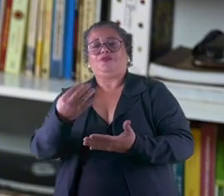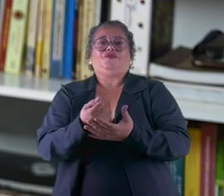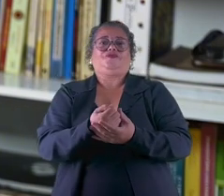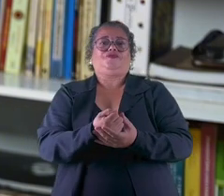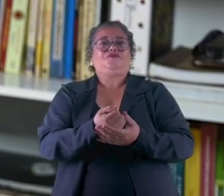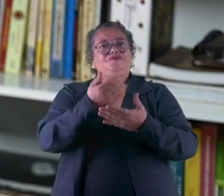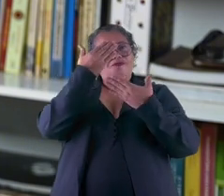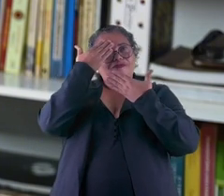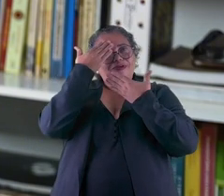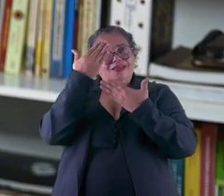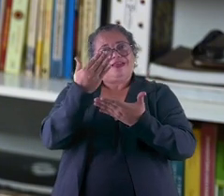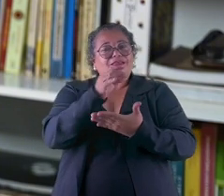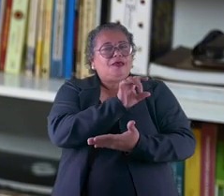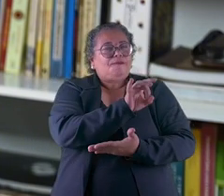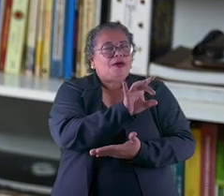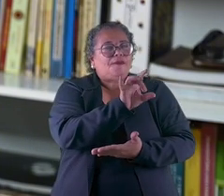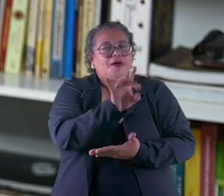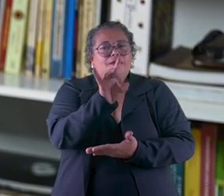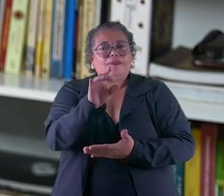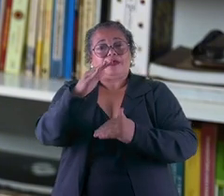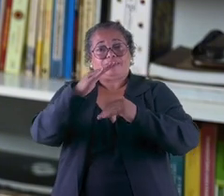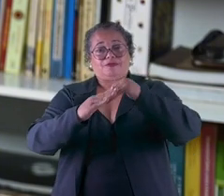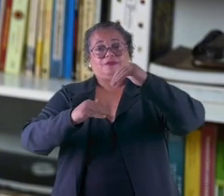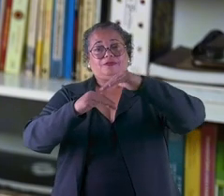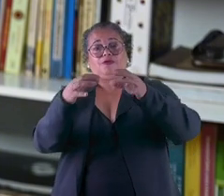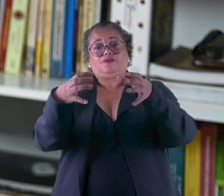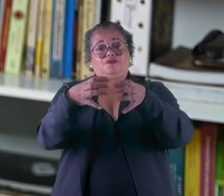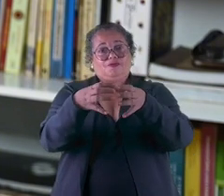Obrigado por tudo. Eu queria agradecer muito